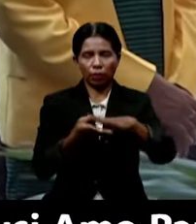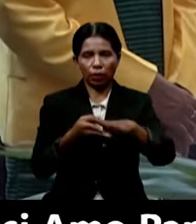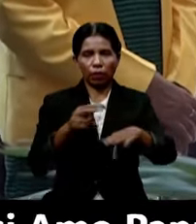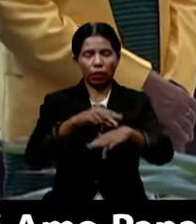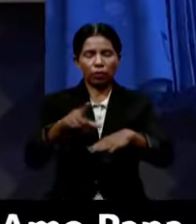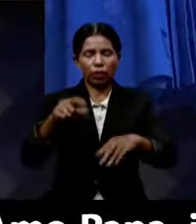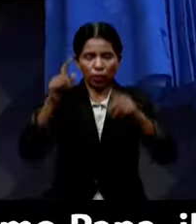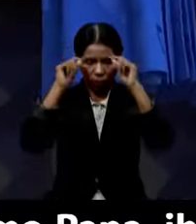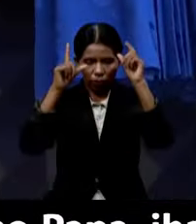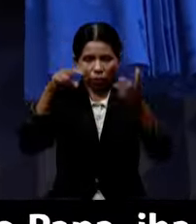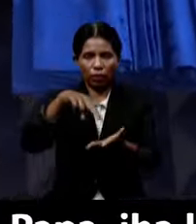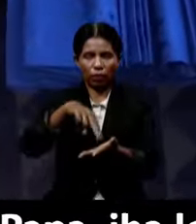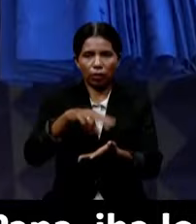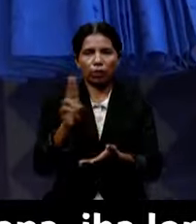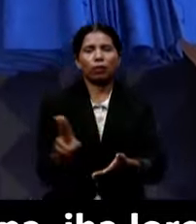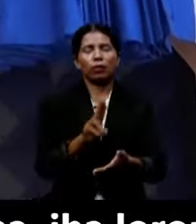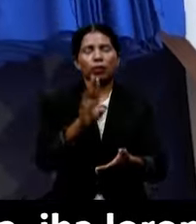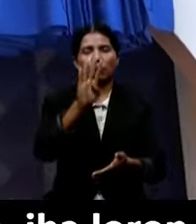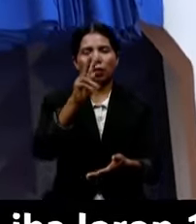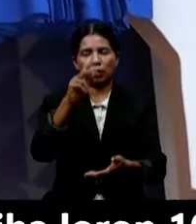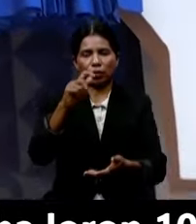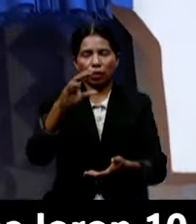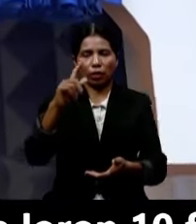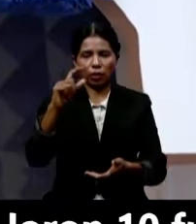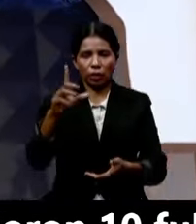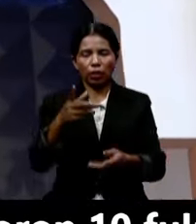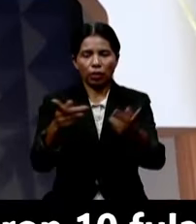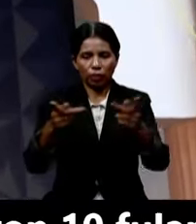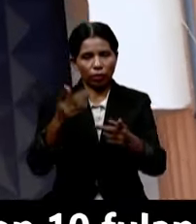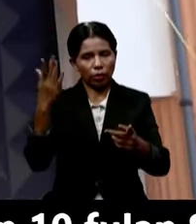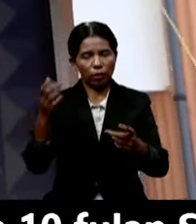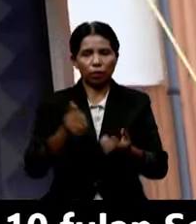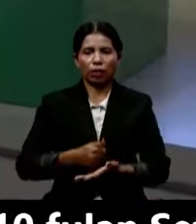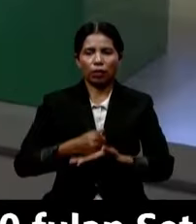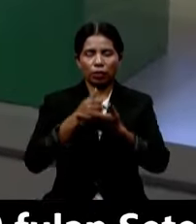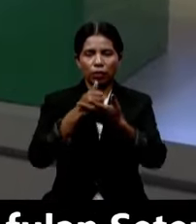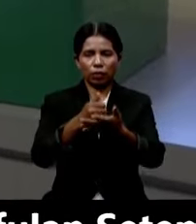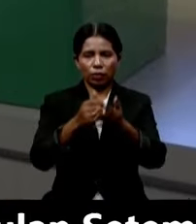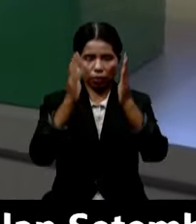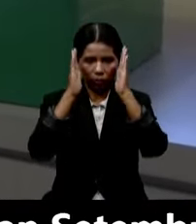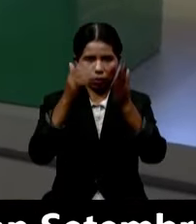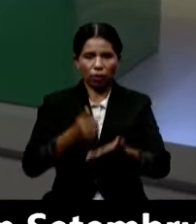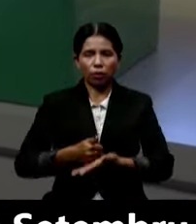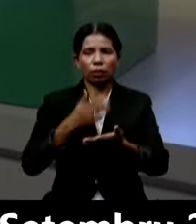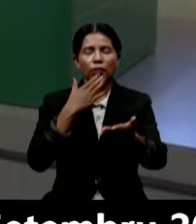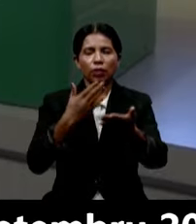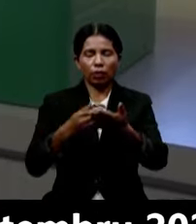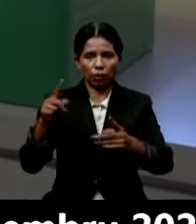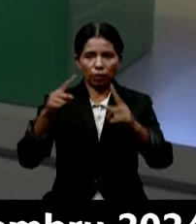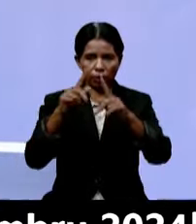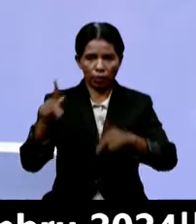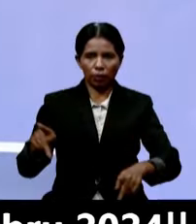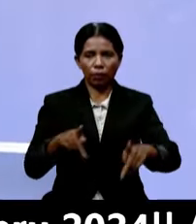Timor-Leste, que estabelece uma unidade BNCTLI, e a Fátima refere, que facilita no atendimento no dia para o público.